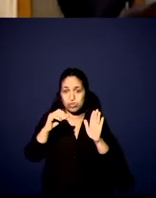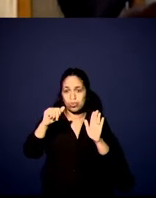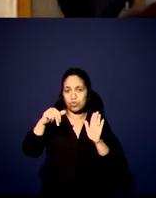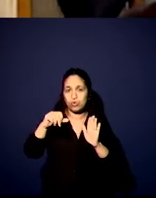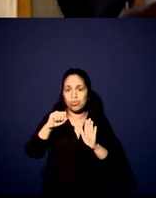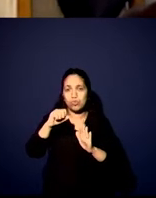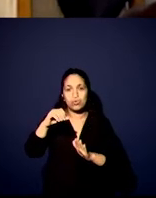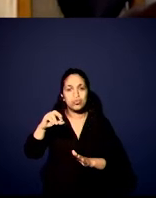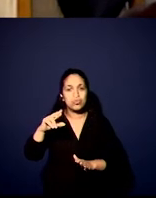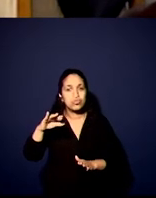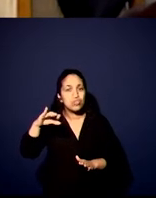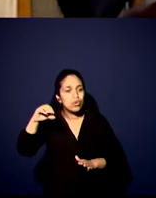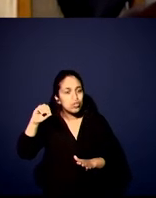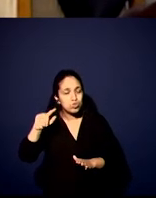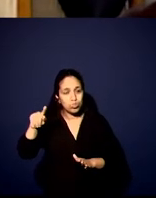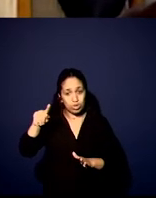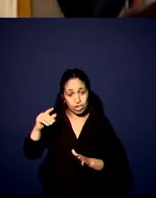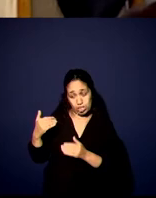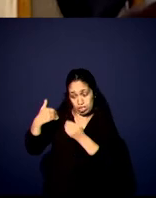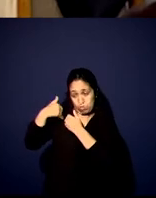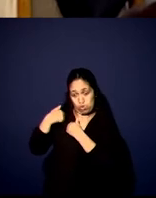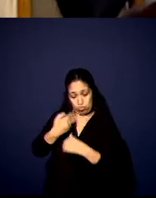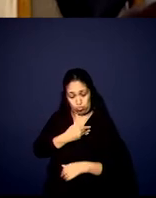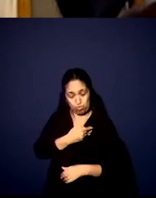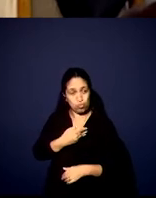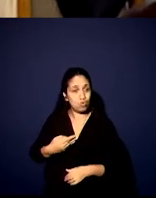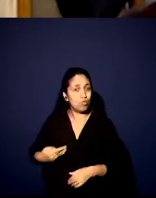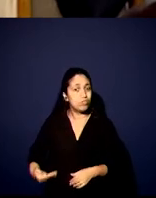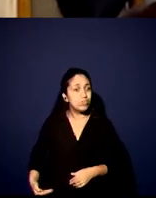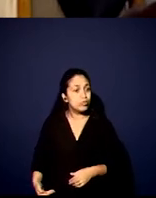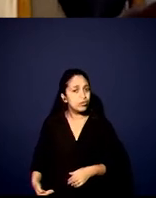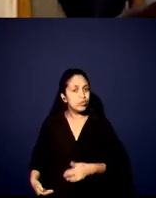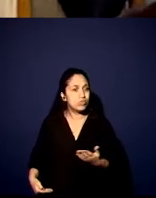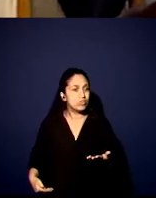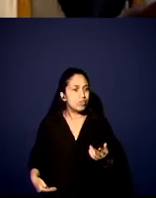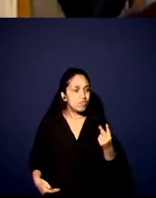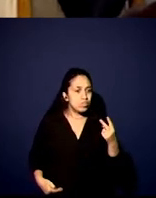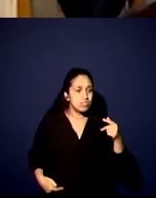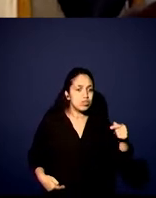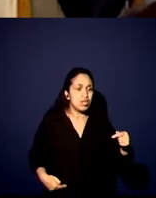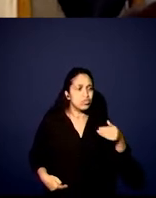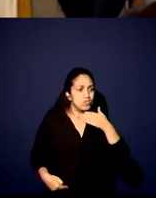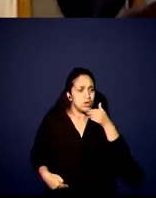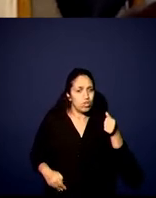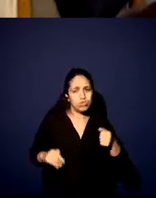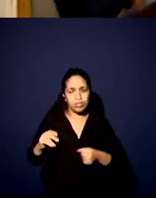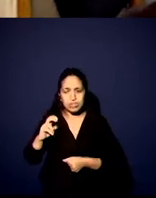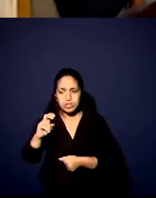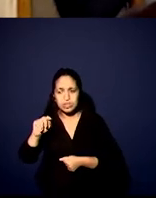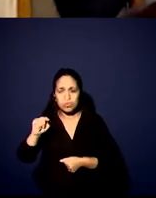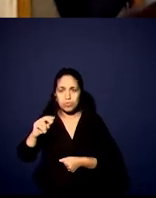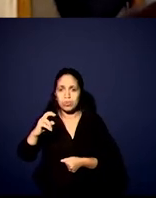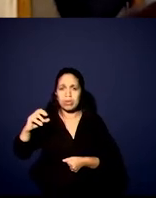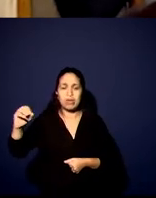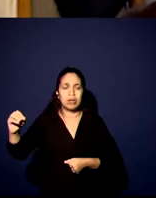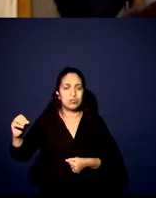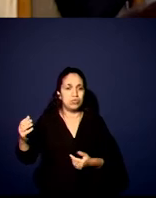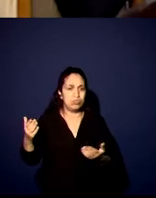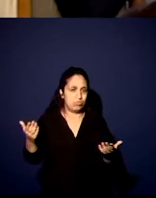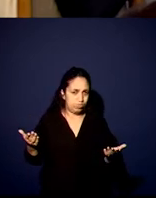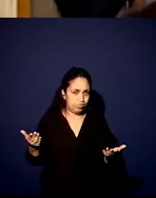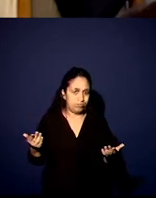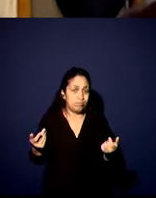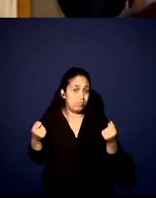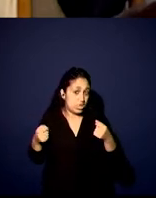ficariam mais a carga dos governadores era que é muito mais fácil você gerir com 27 do que com 5.500 e não tem dado certo então